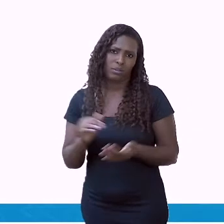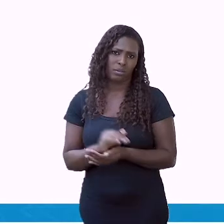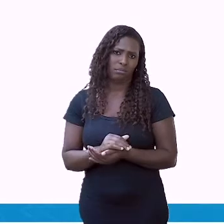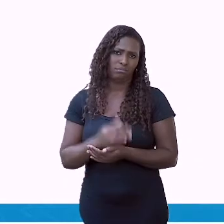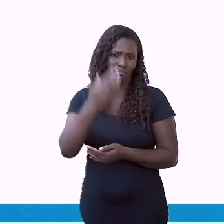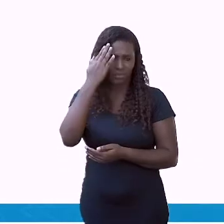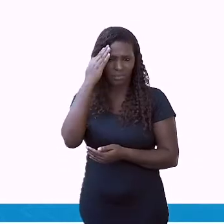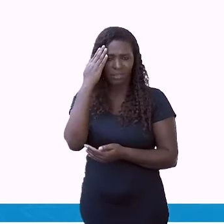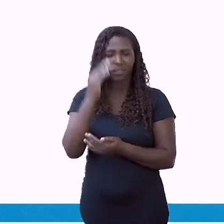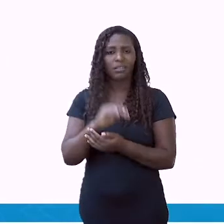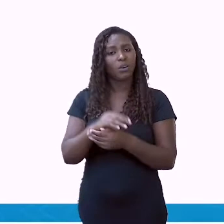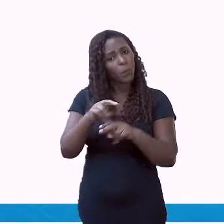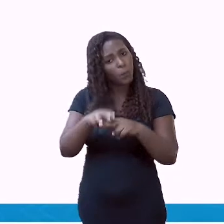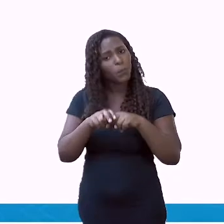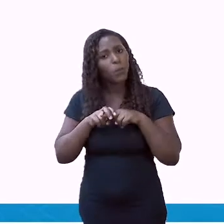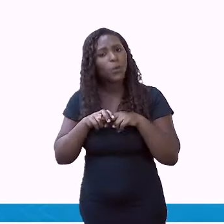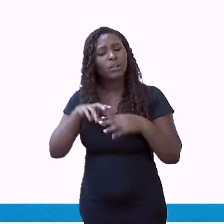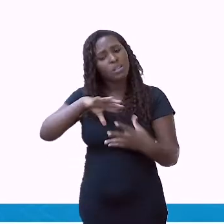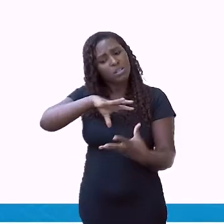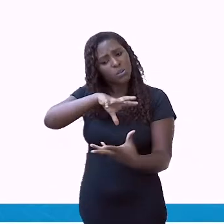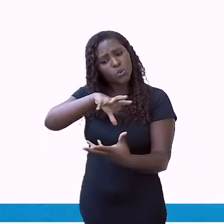recursos é explorada